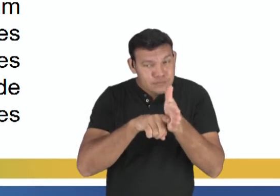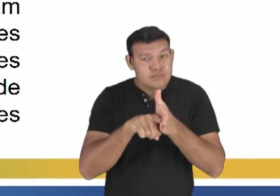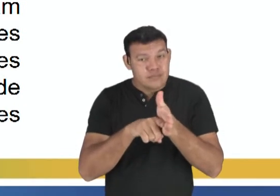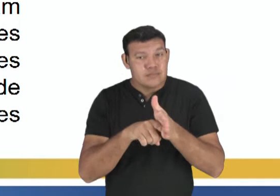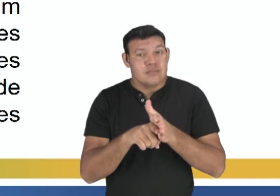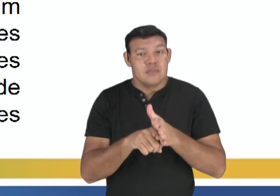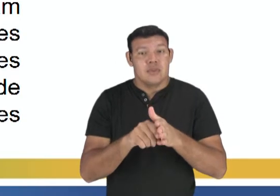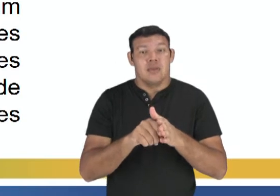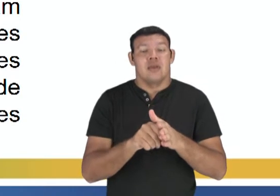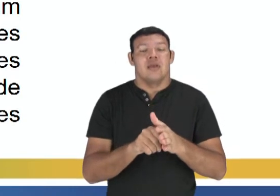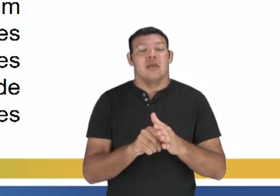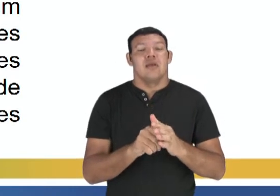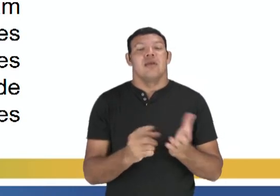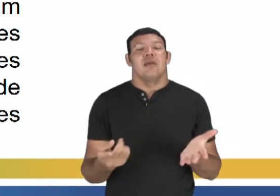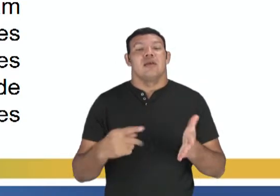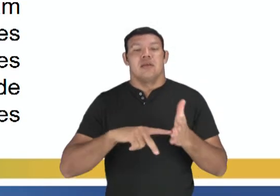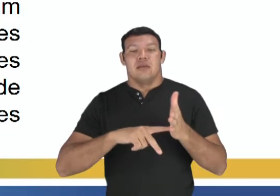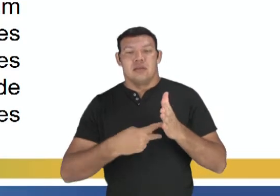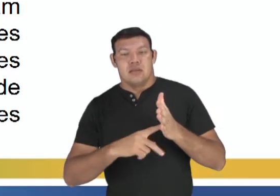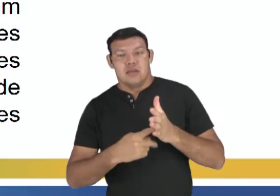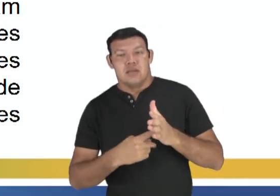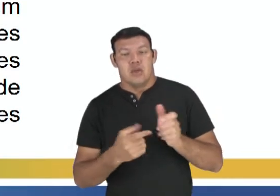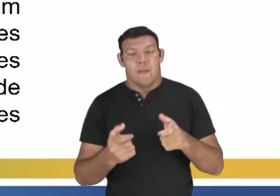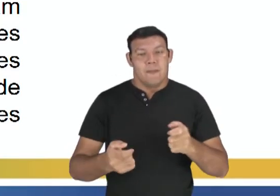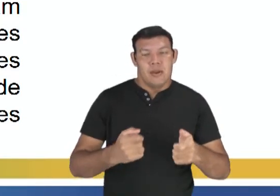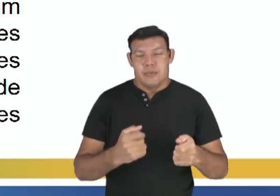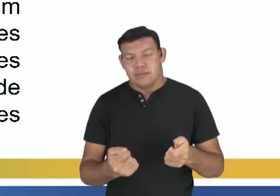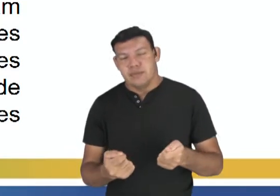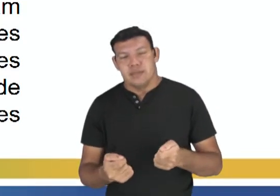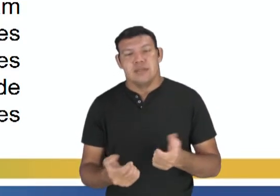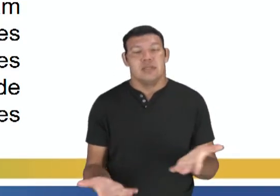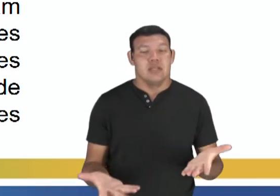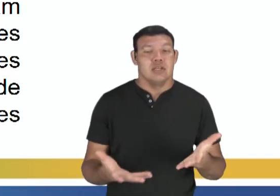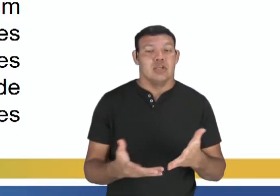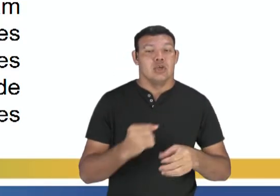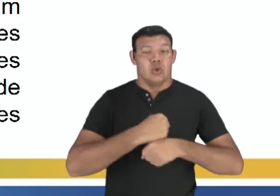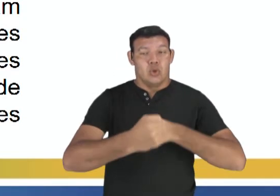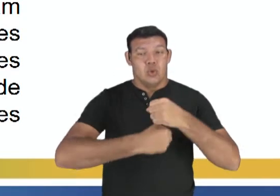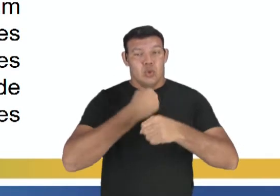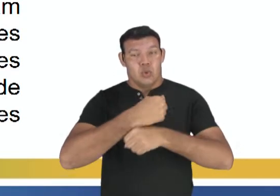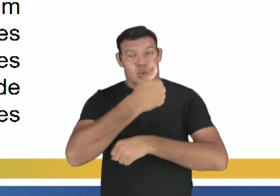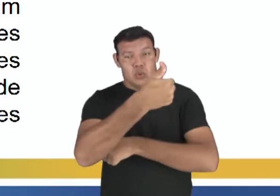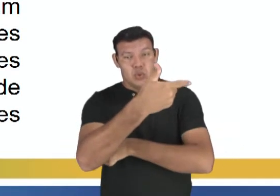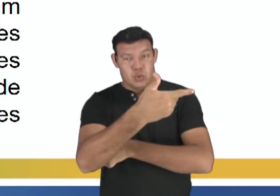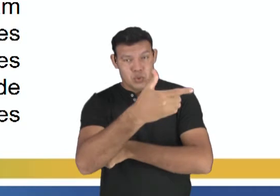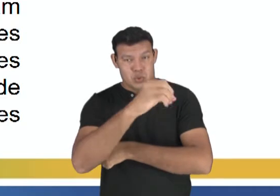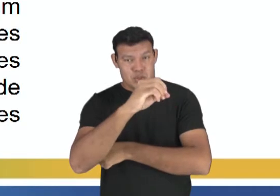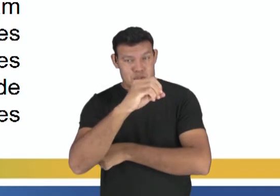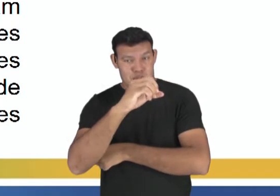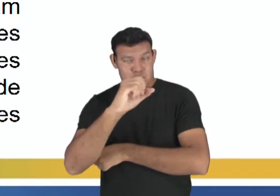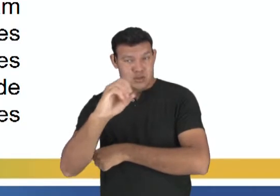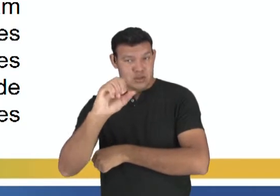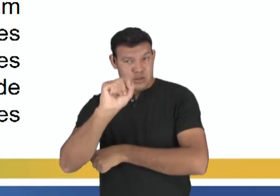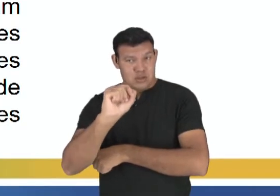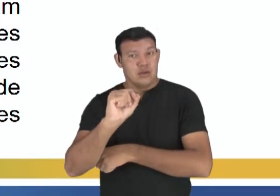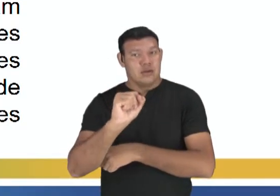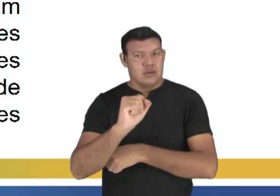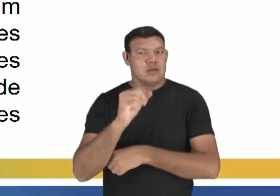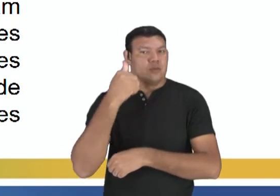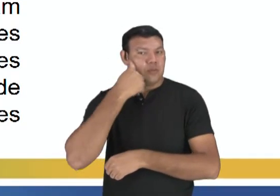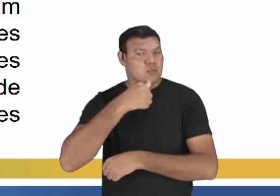da Associação de Softwares de Entretenimento desde 2008, as mulheres já representam pelo